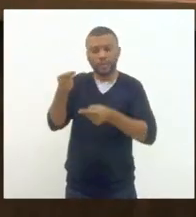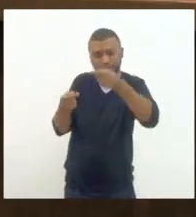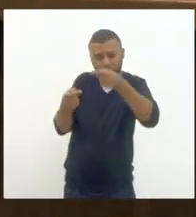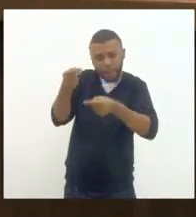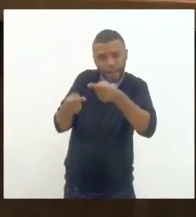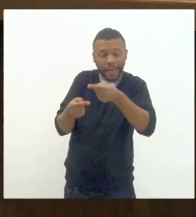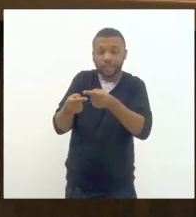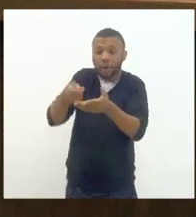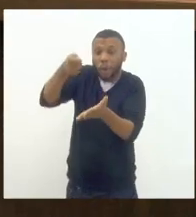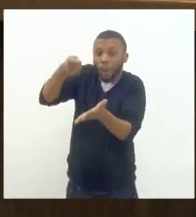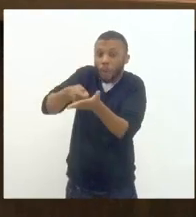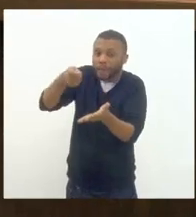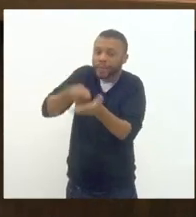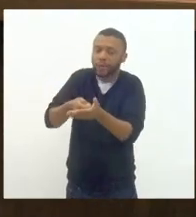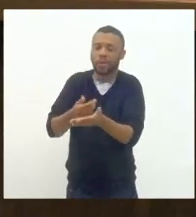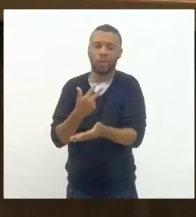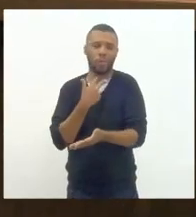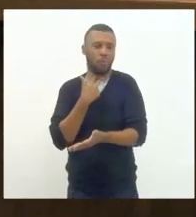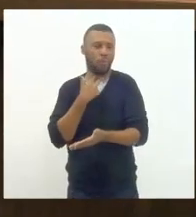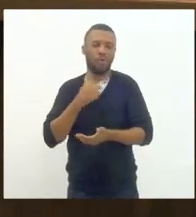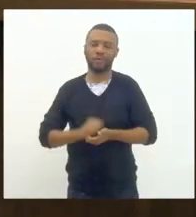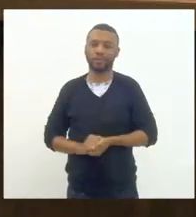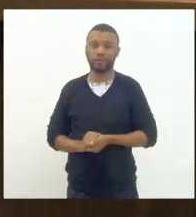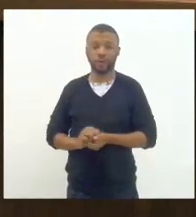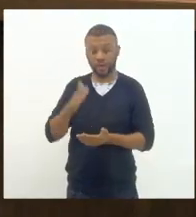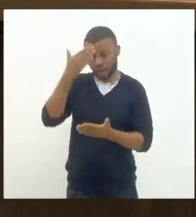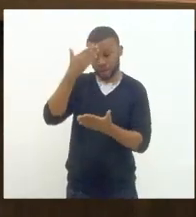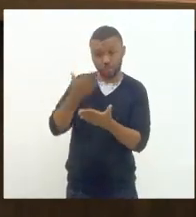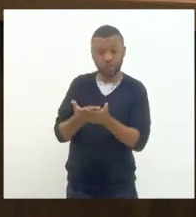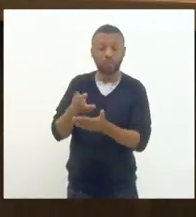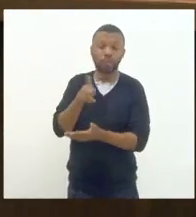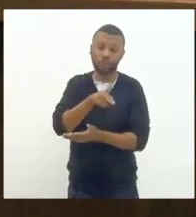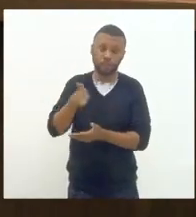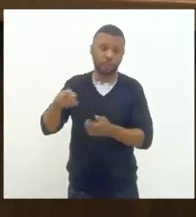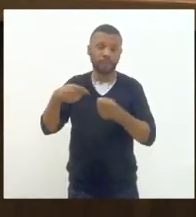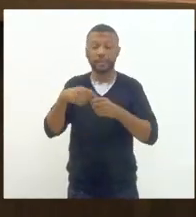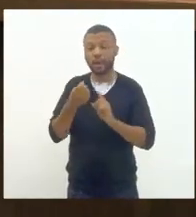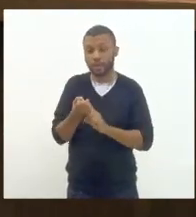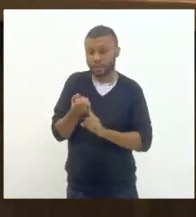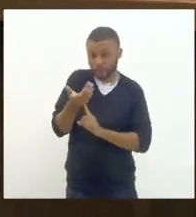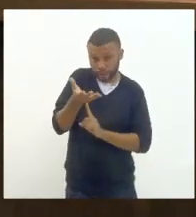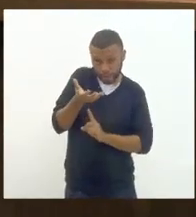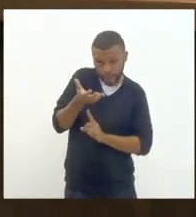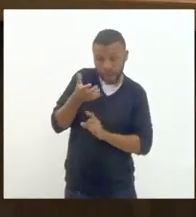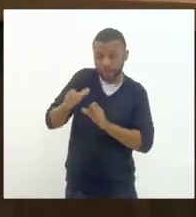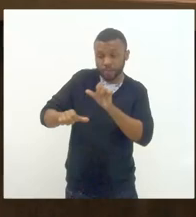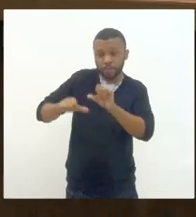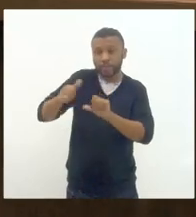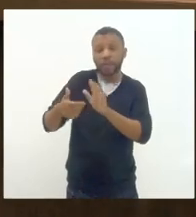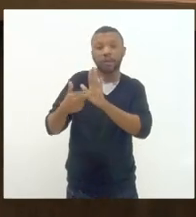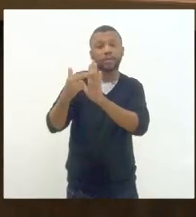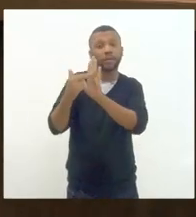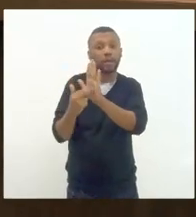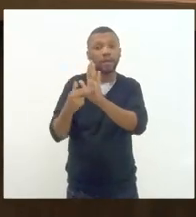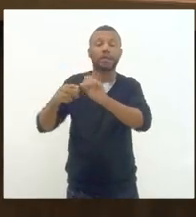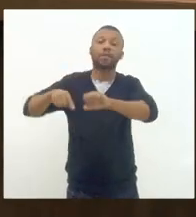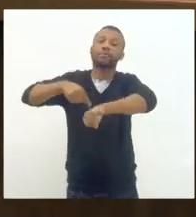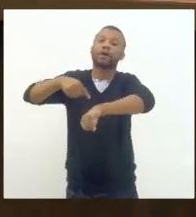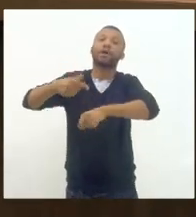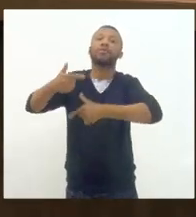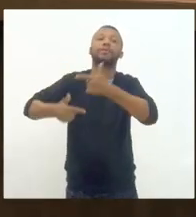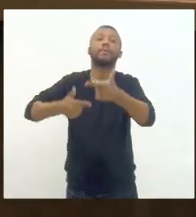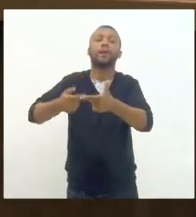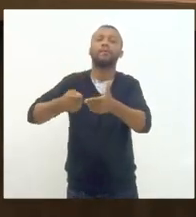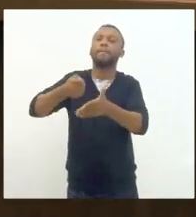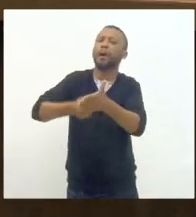ser obrigatória, né? Eu acho que o professor tem que expressar o desejo de mudar o seu regime de trabalho, porque esse regime de trabalho foi